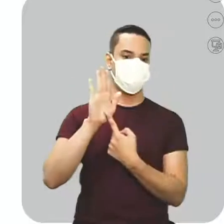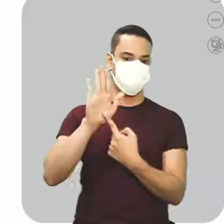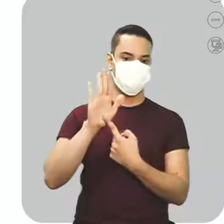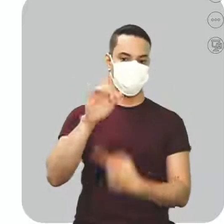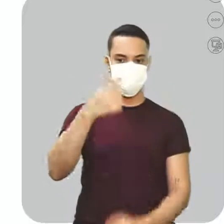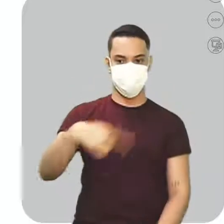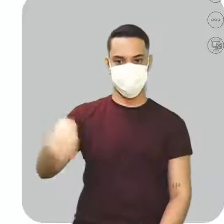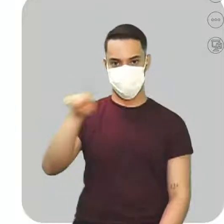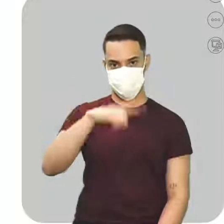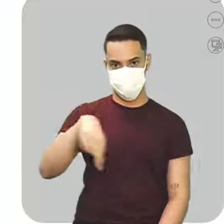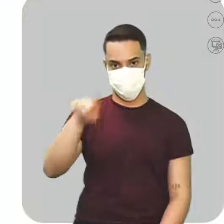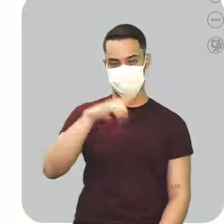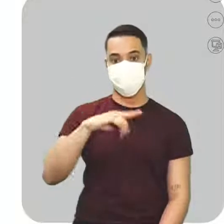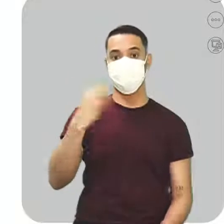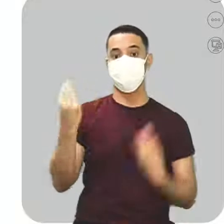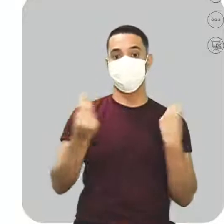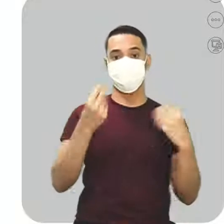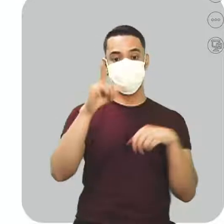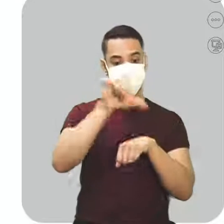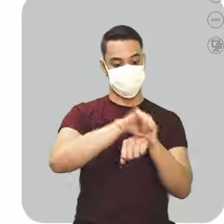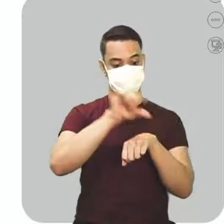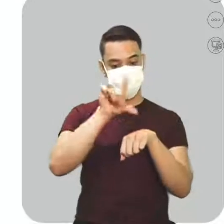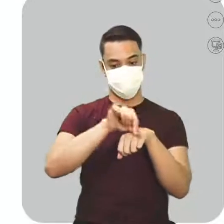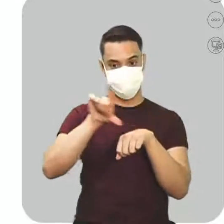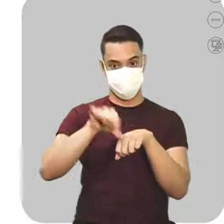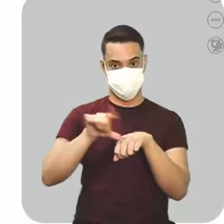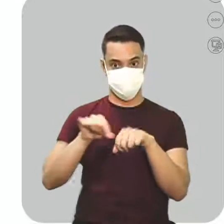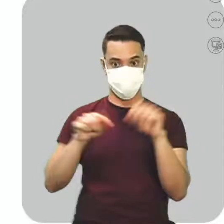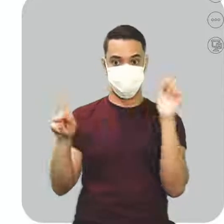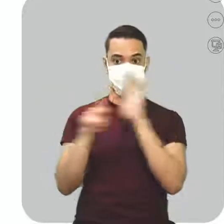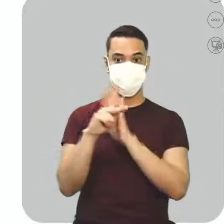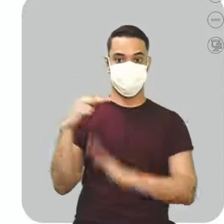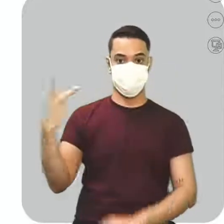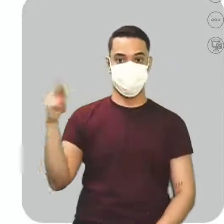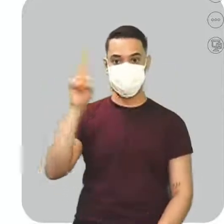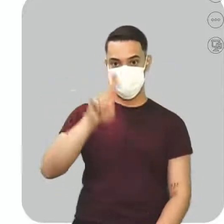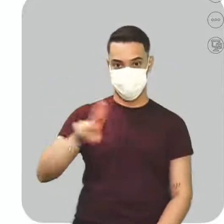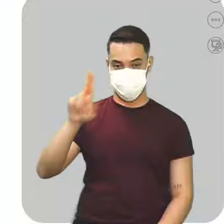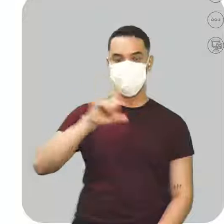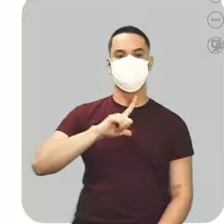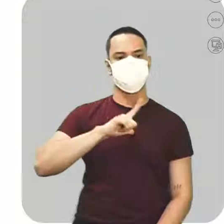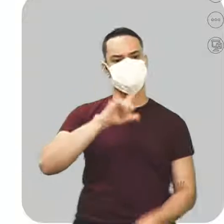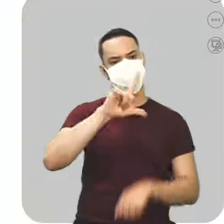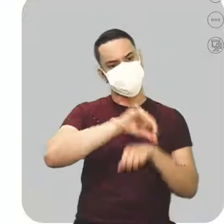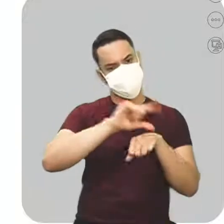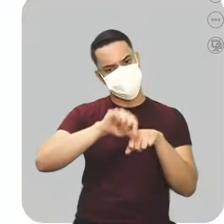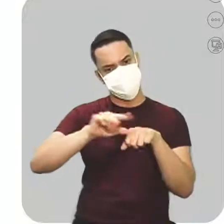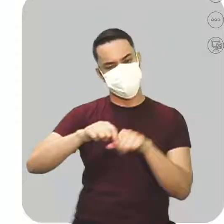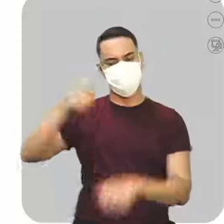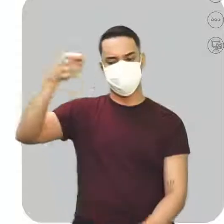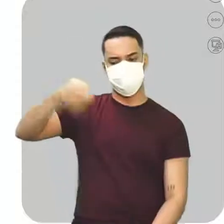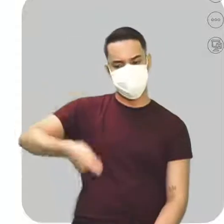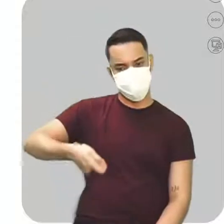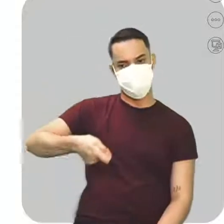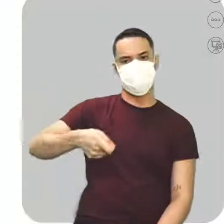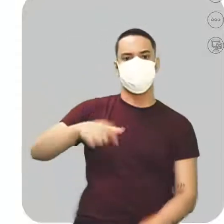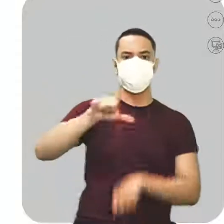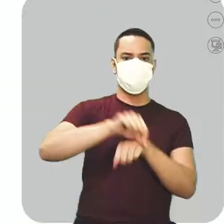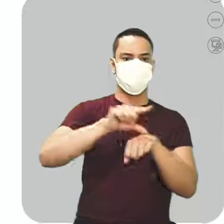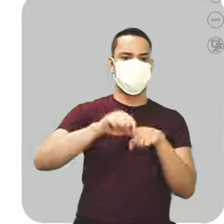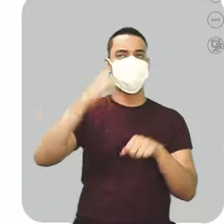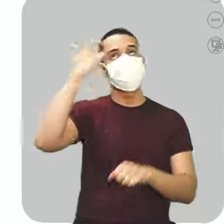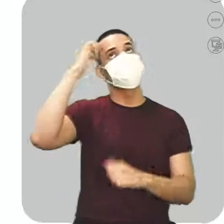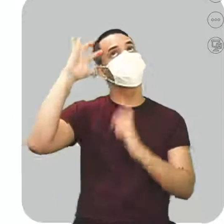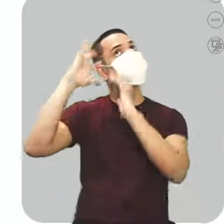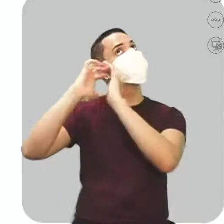né, a questão dos argumentos que ele usa, tá bom? Que aqui vai ter argumento de autoridade, de